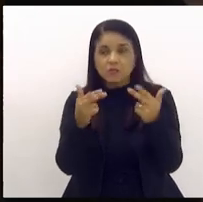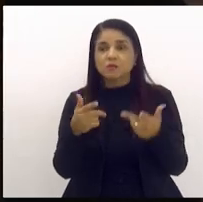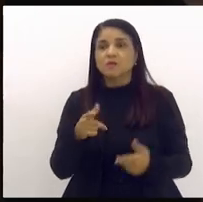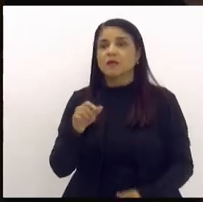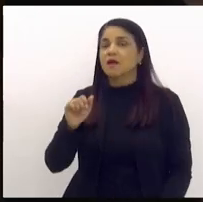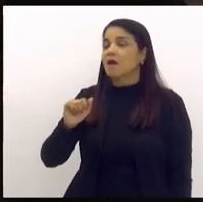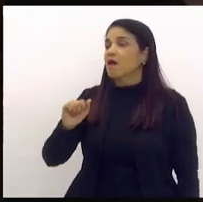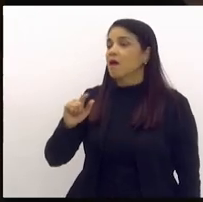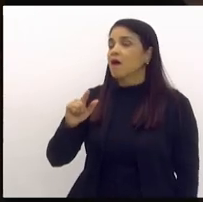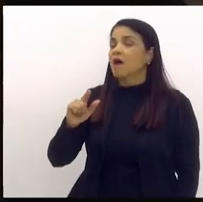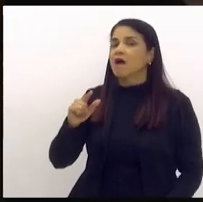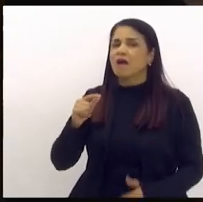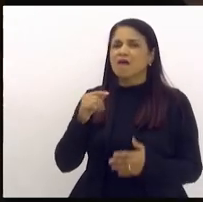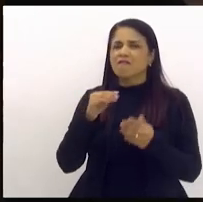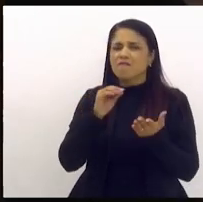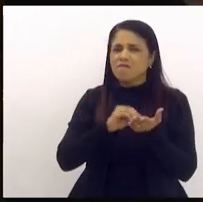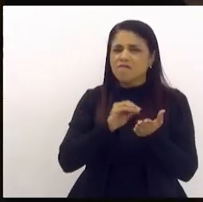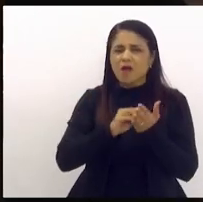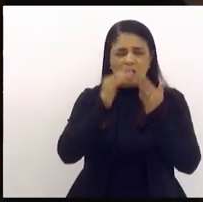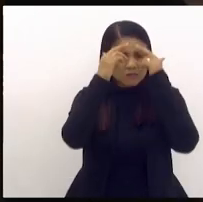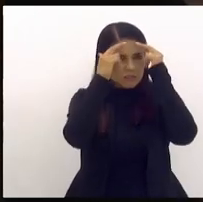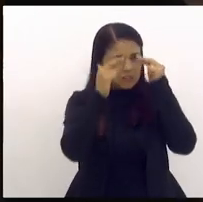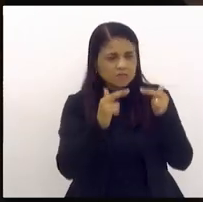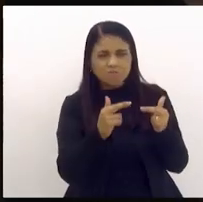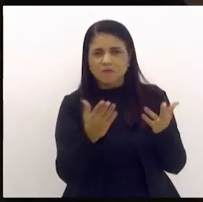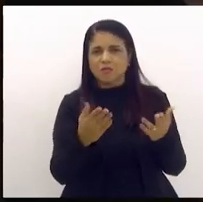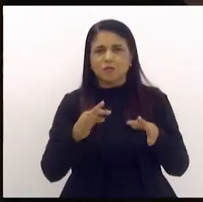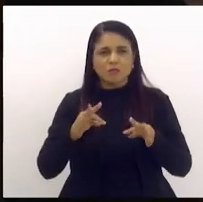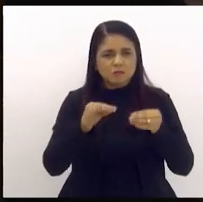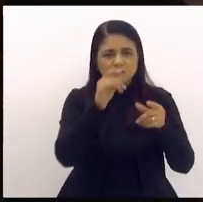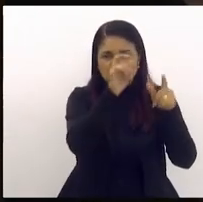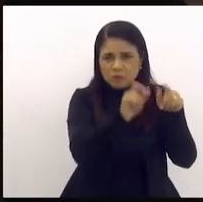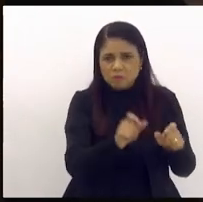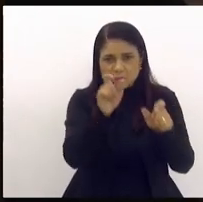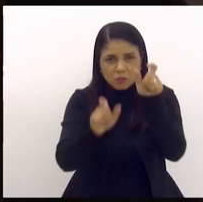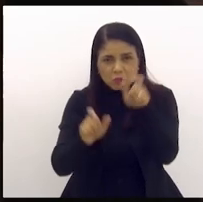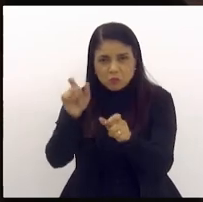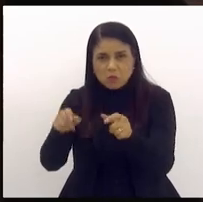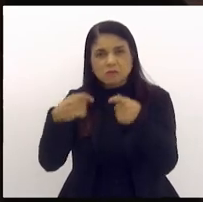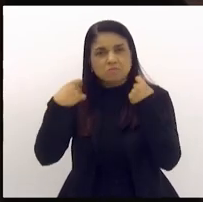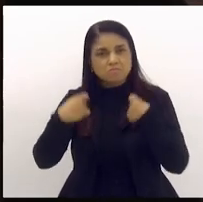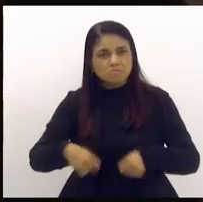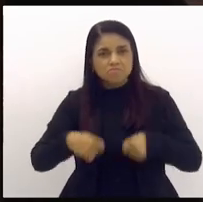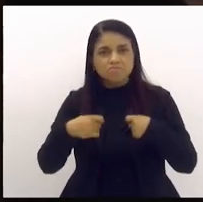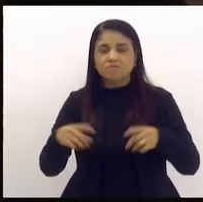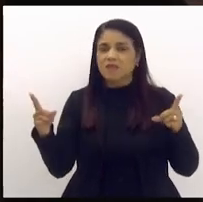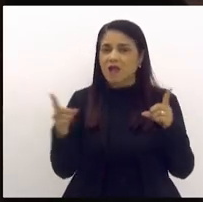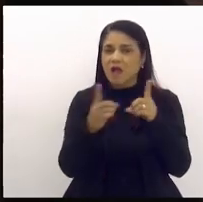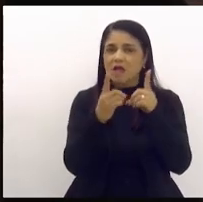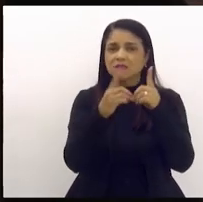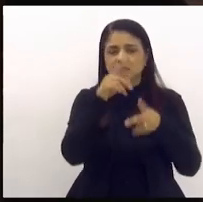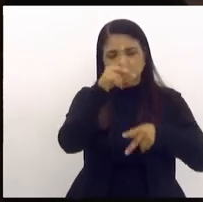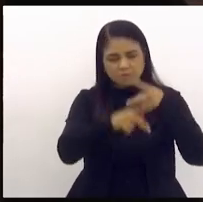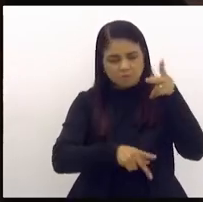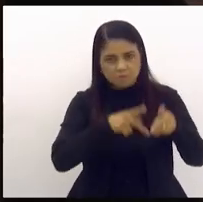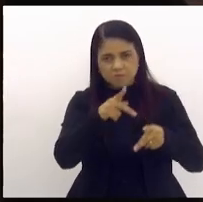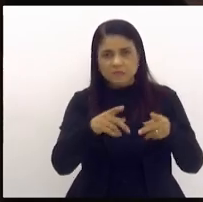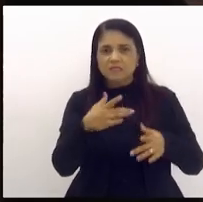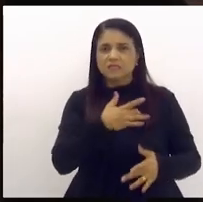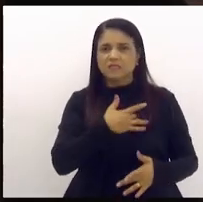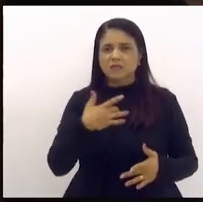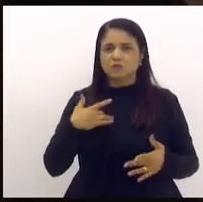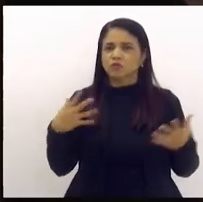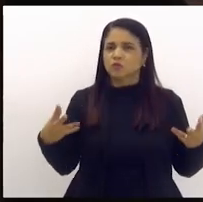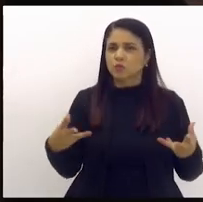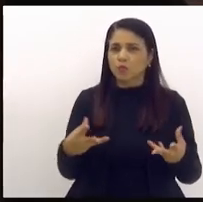um desrespeito a todas as pessoas que merecem um atendimento público de saúde de